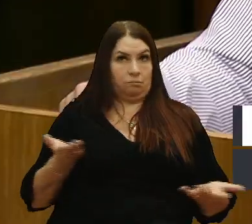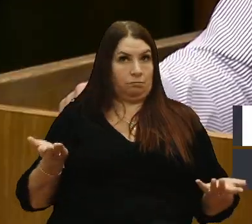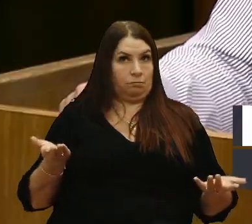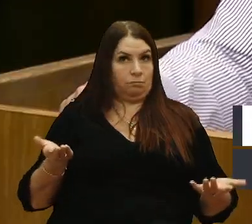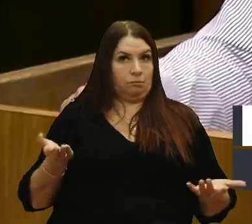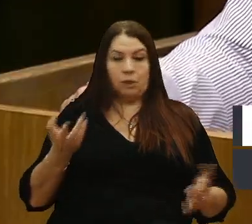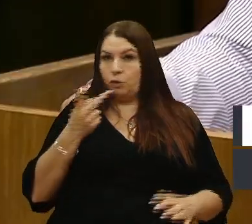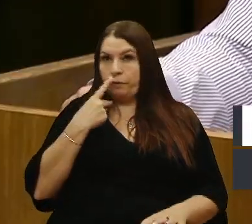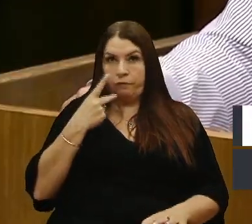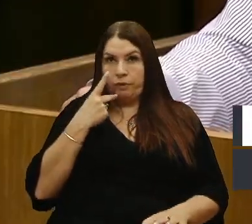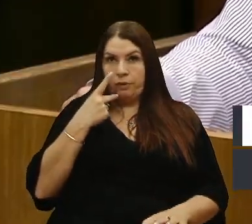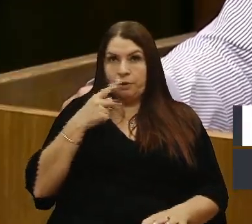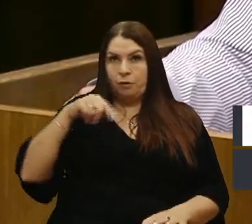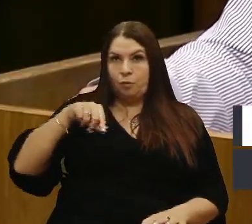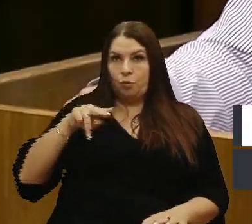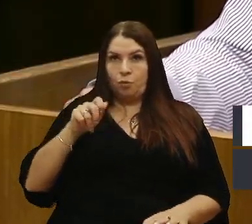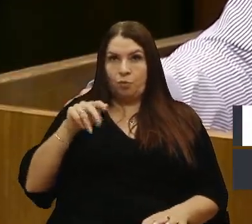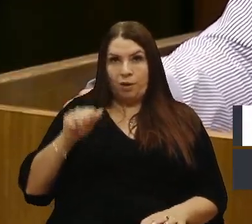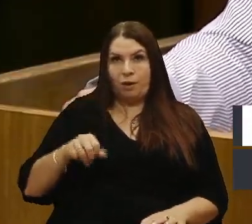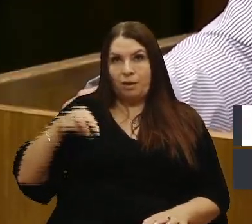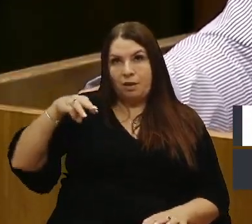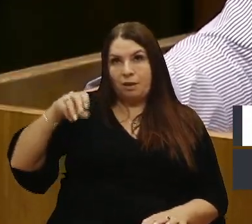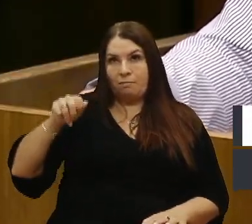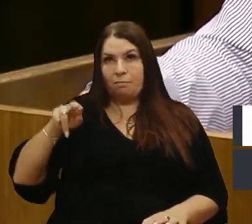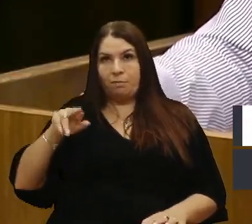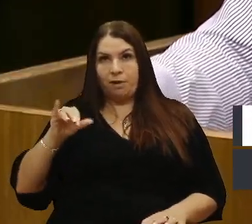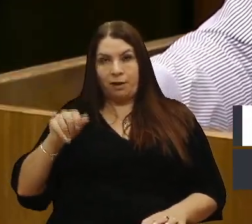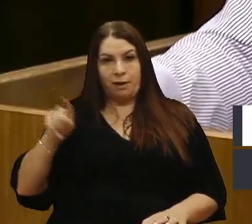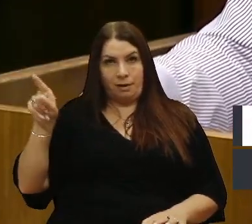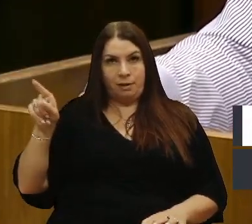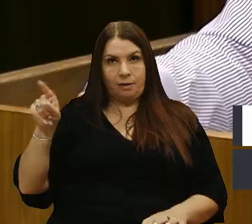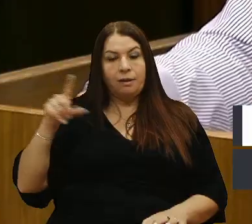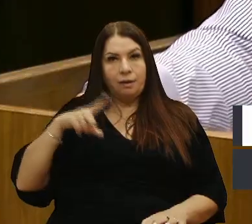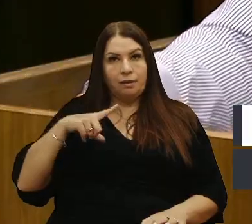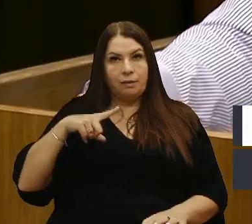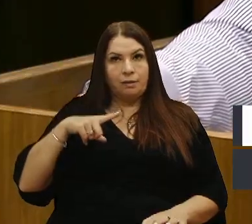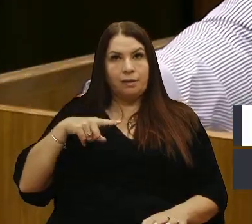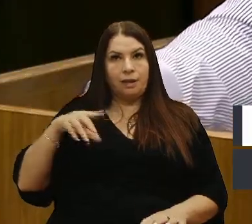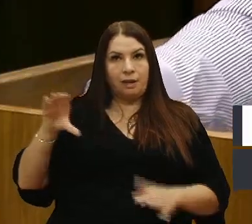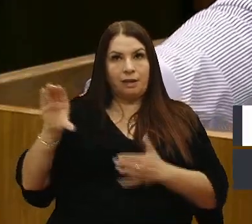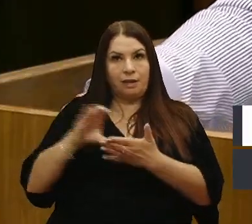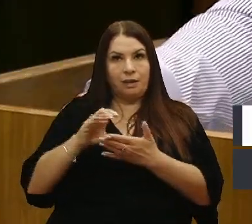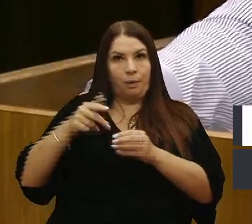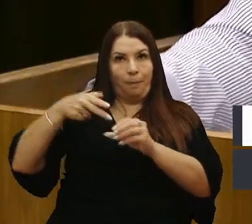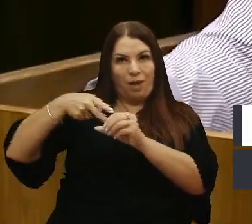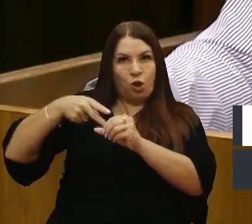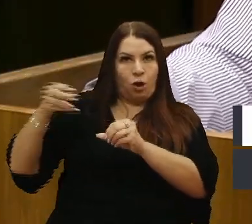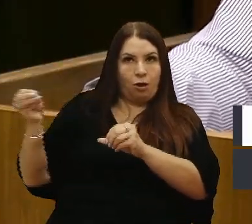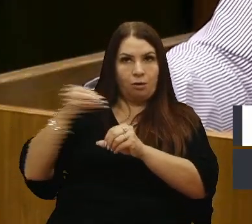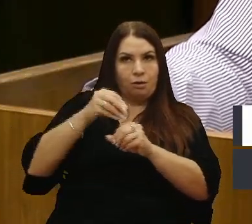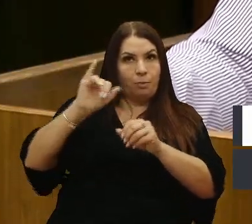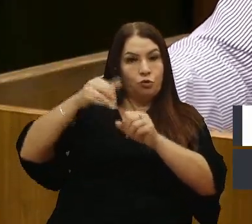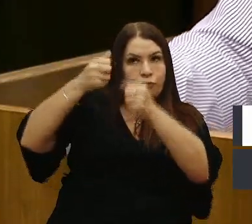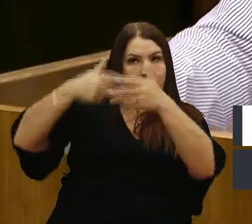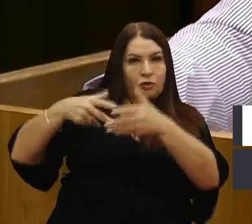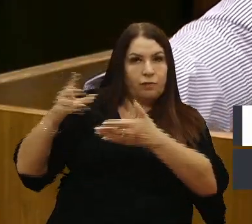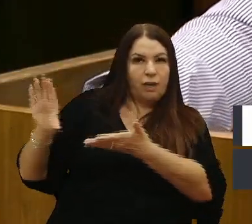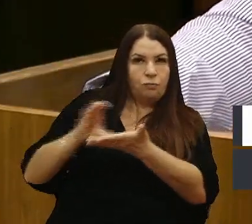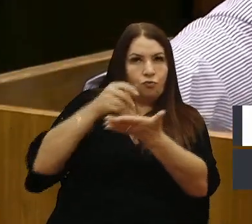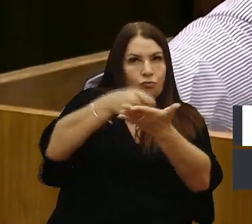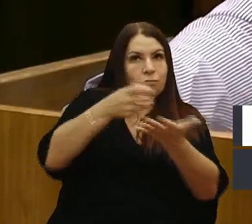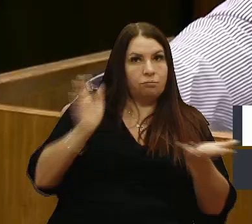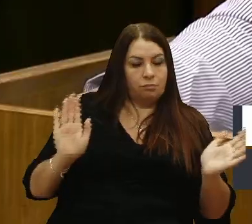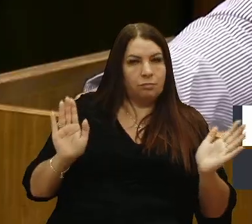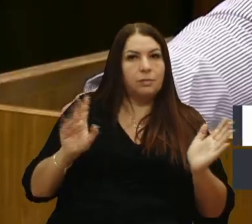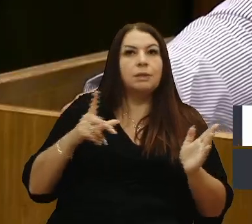nem estamos falando do Quaquá em Maricá, que em Maricá tem royalties do petróleo, que é uma justificativa. Mas